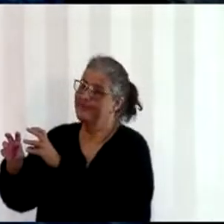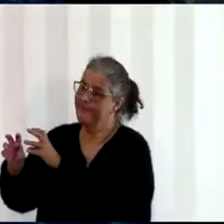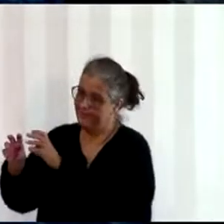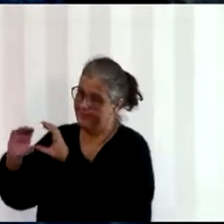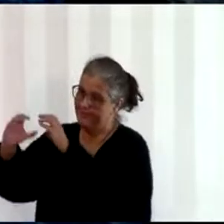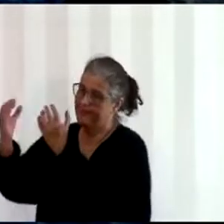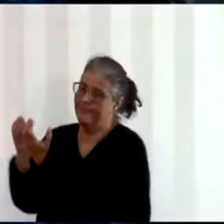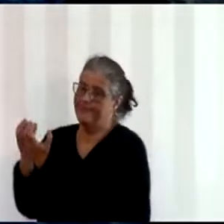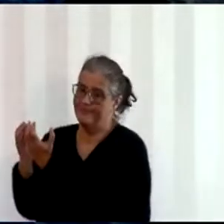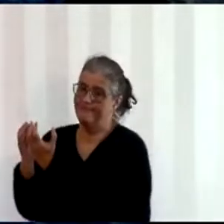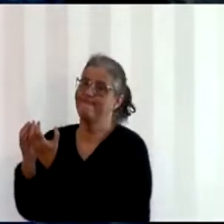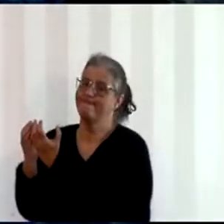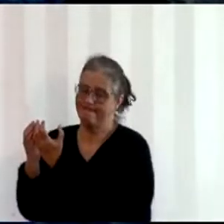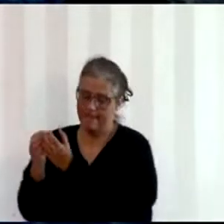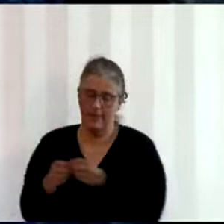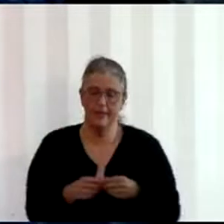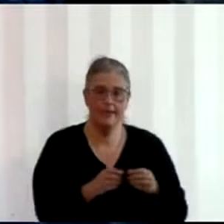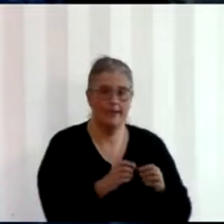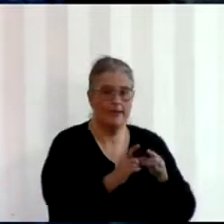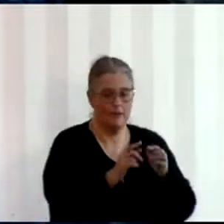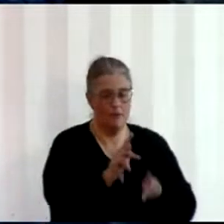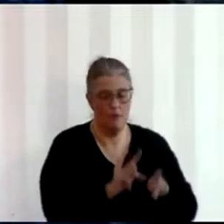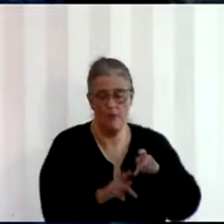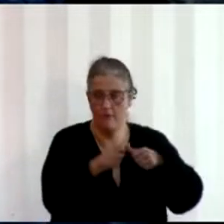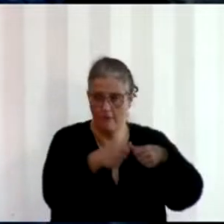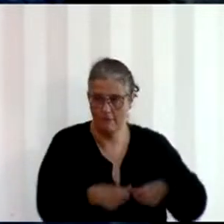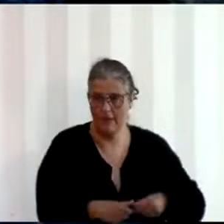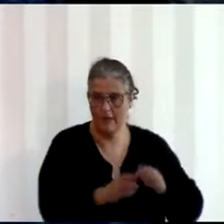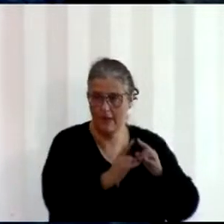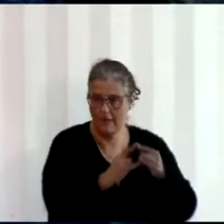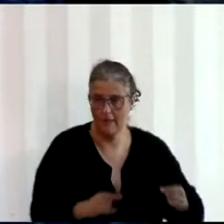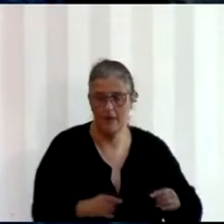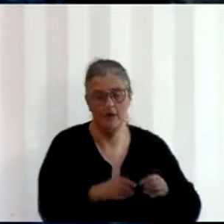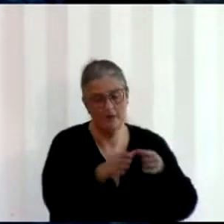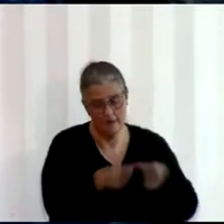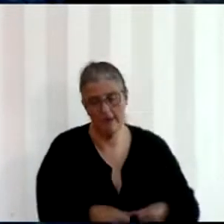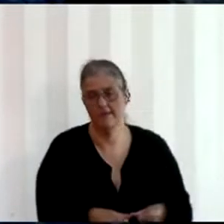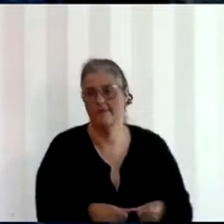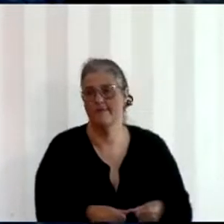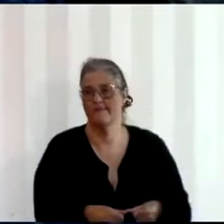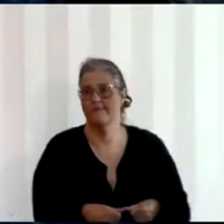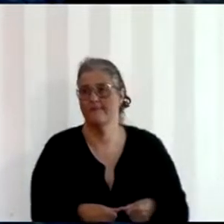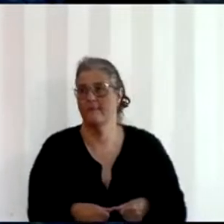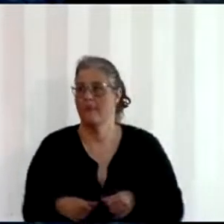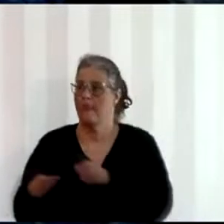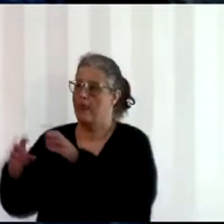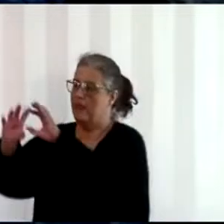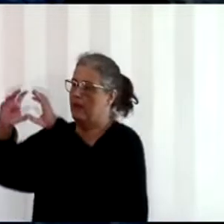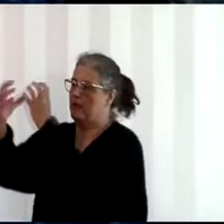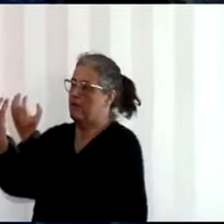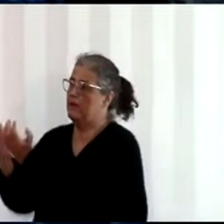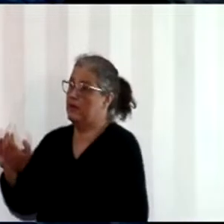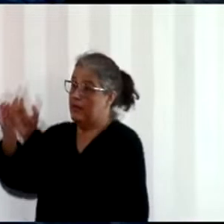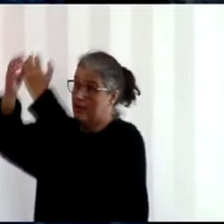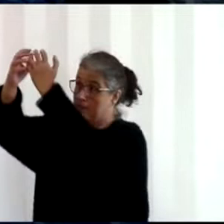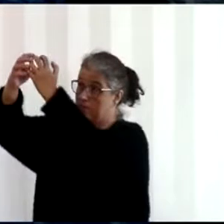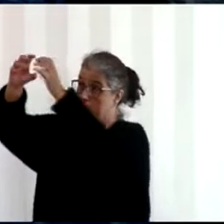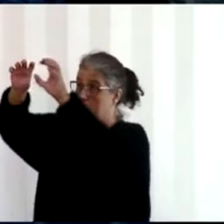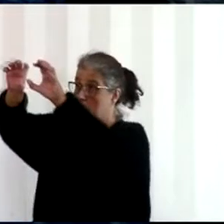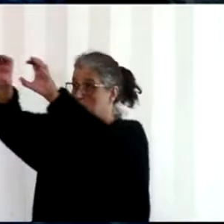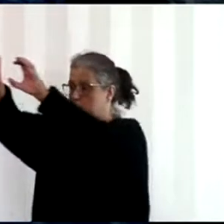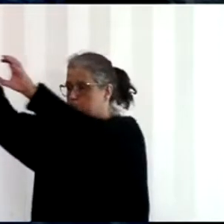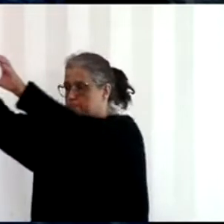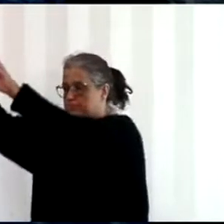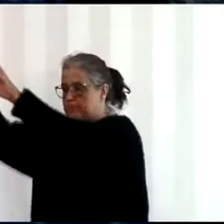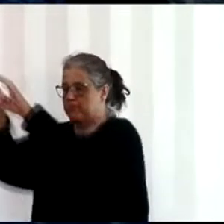permaneciam acampados e não se punham em marcha. Mas, erguendo-se ela, partiam. Segundo o